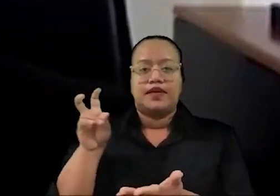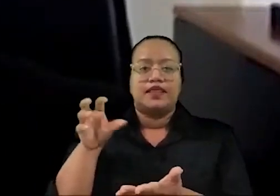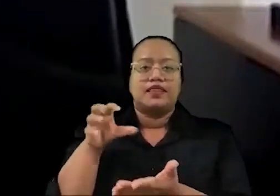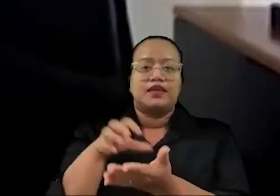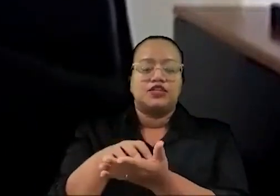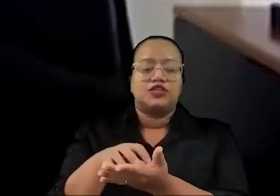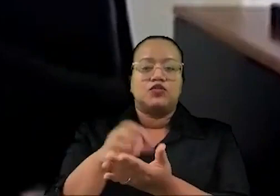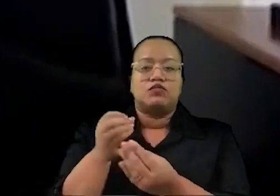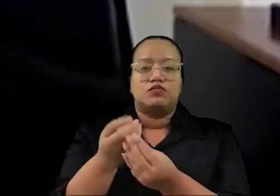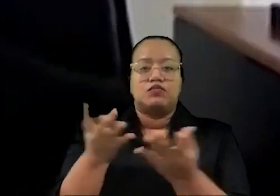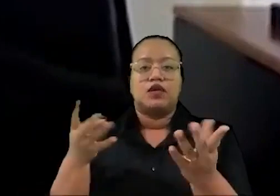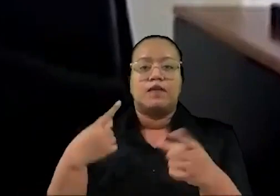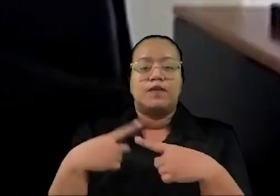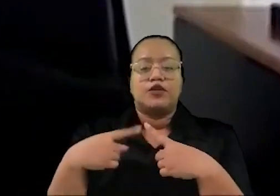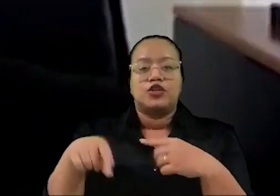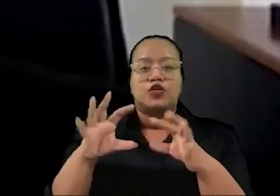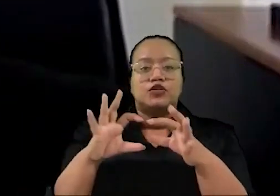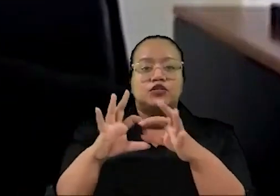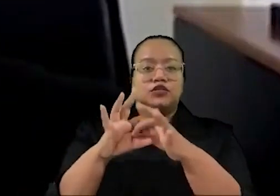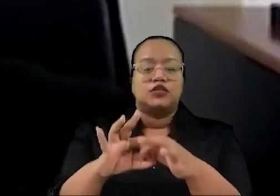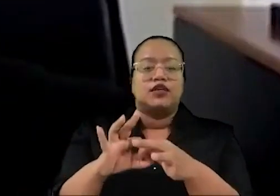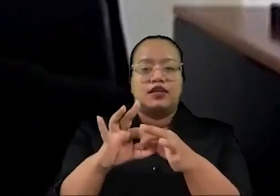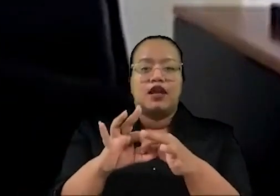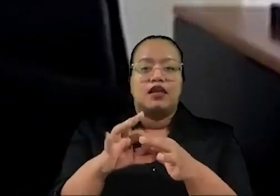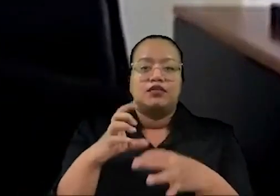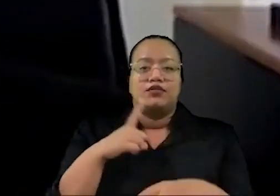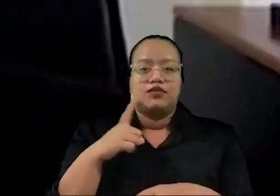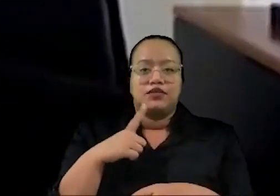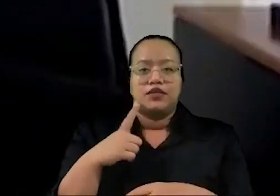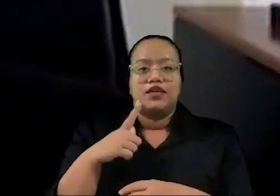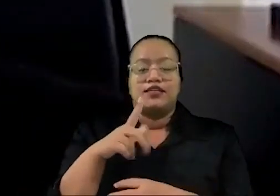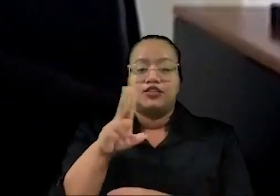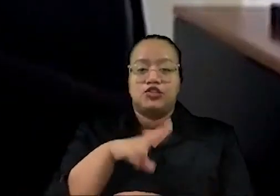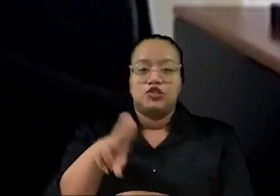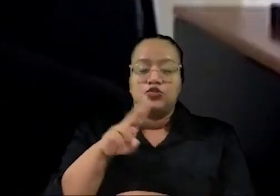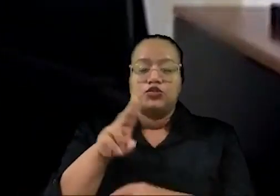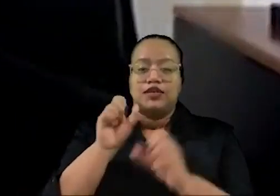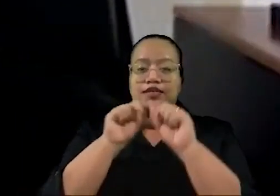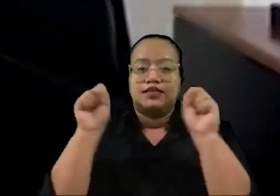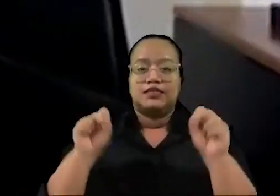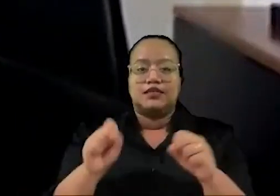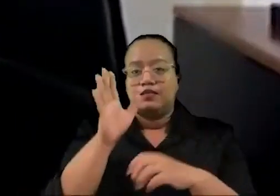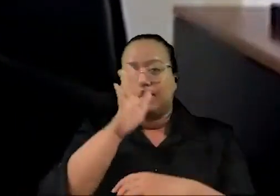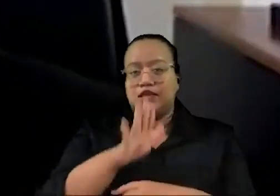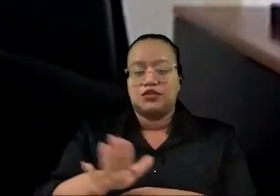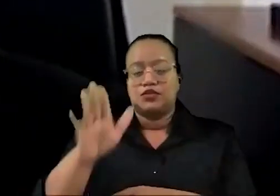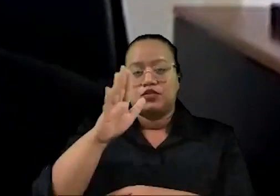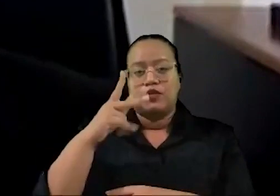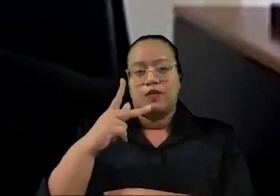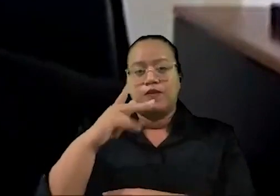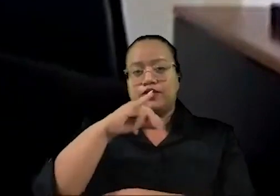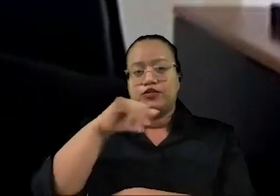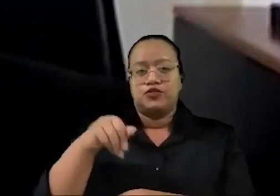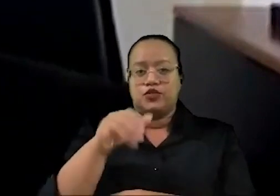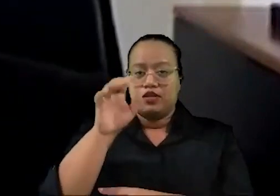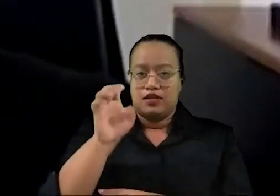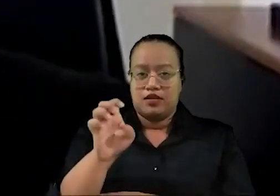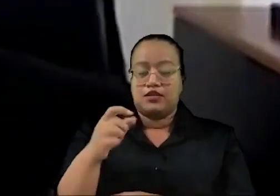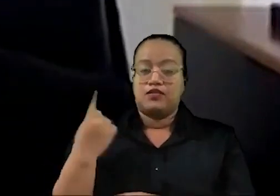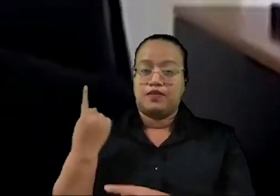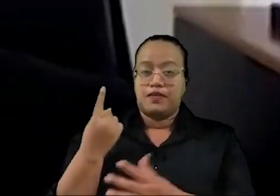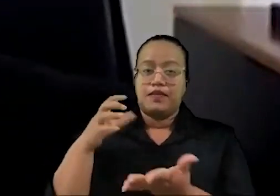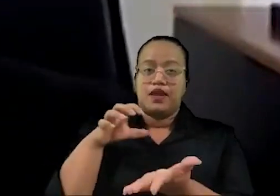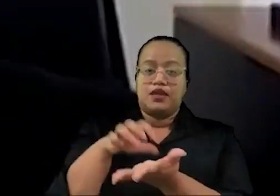de utilizar esse sistema nacional PJE. Então, aqui na primeira região, a gente tem feito, desembargador